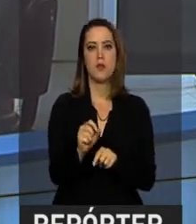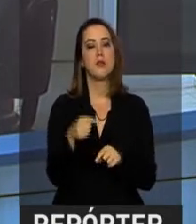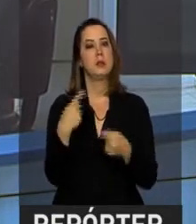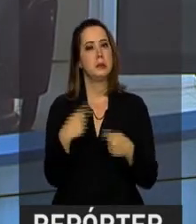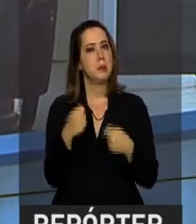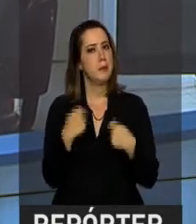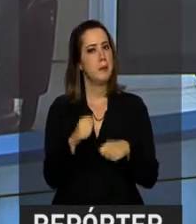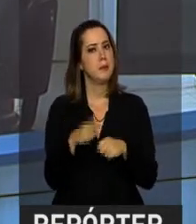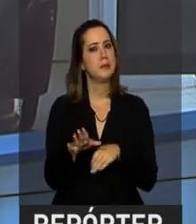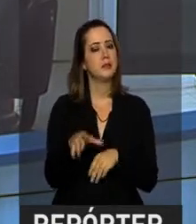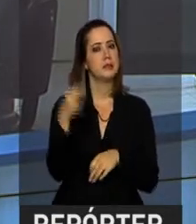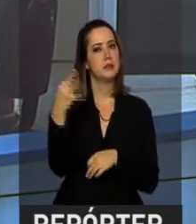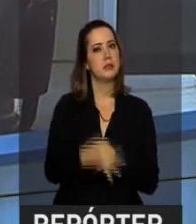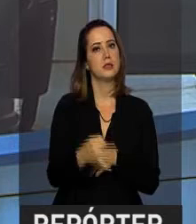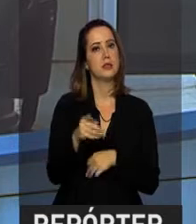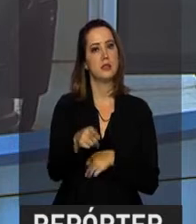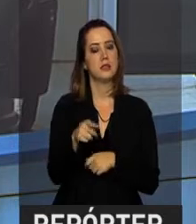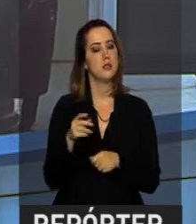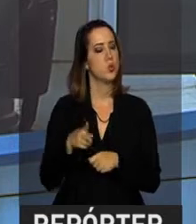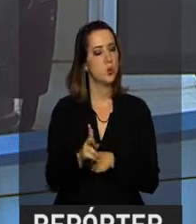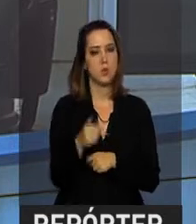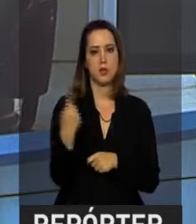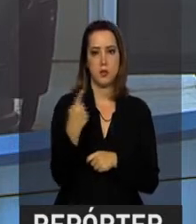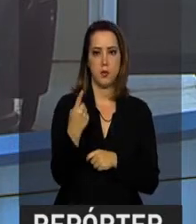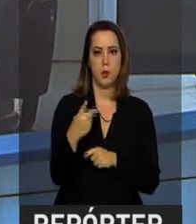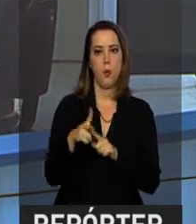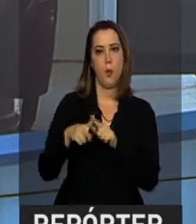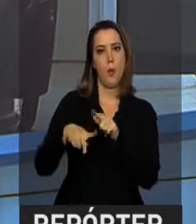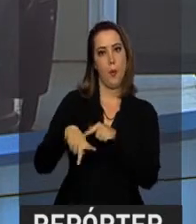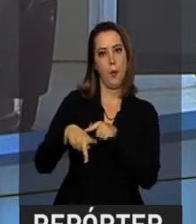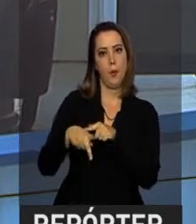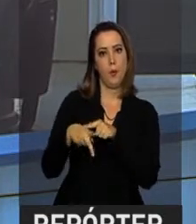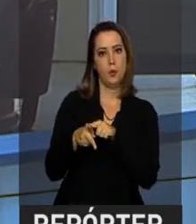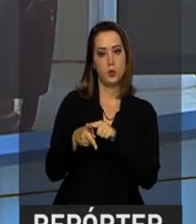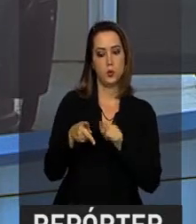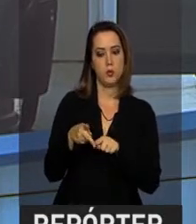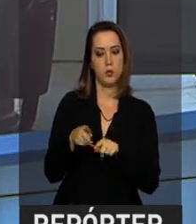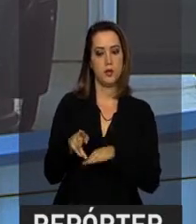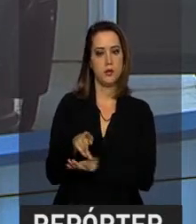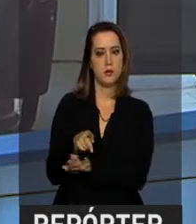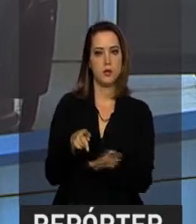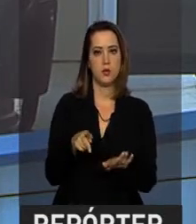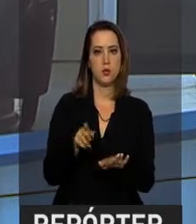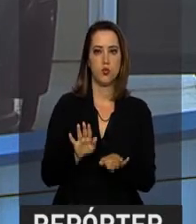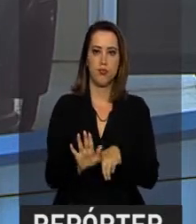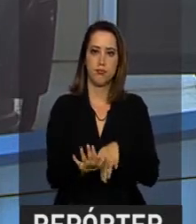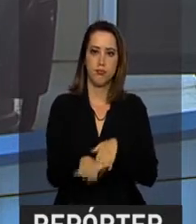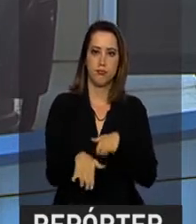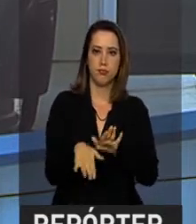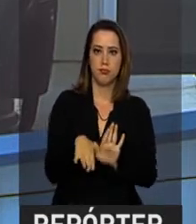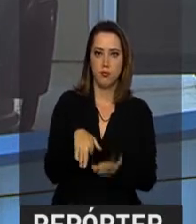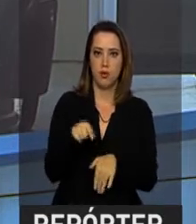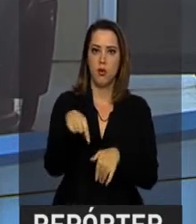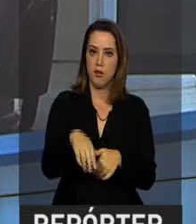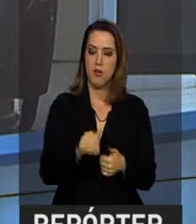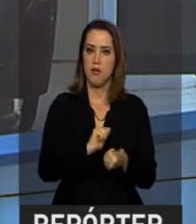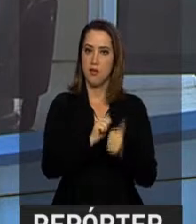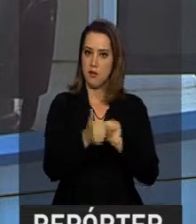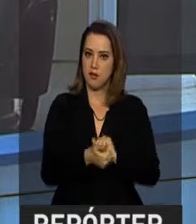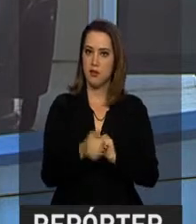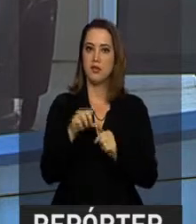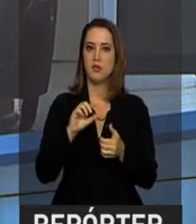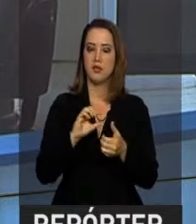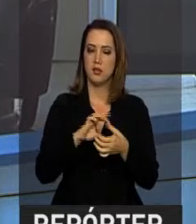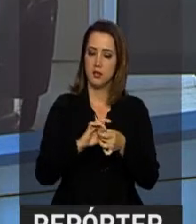com precisão o competidor tem sempre que manter um dos pés no chão nos jogos rio 2016 um dos nomes que vão